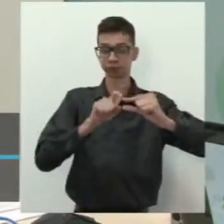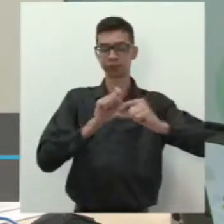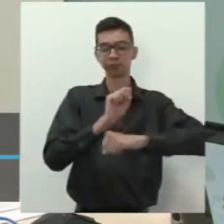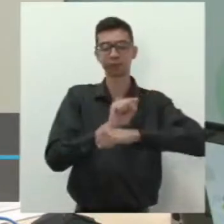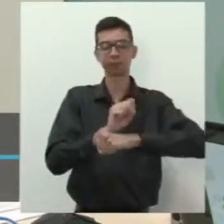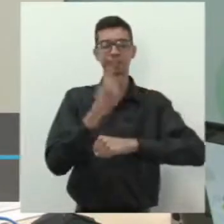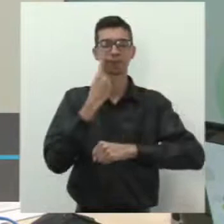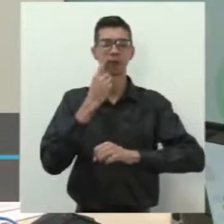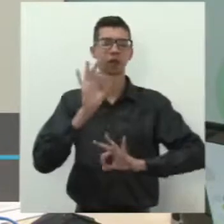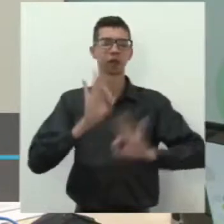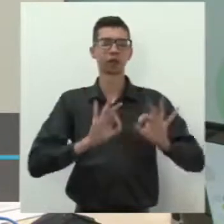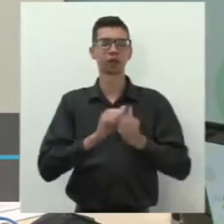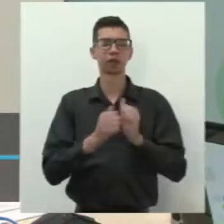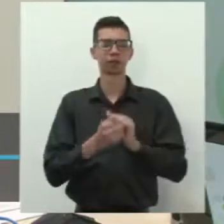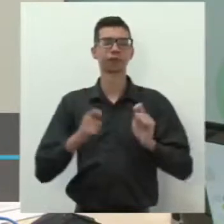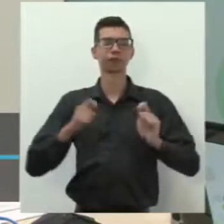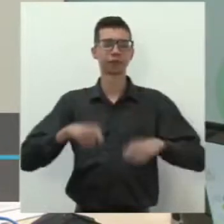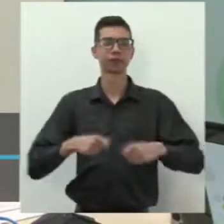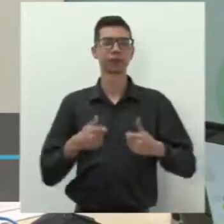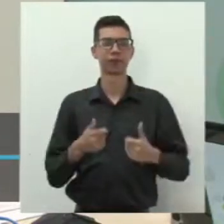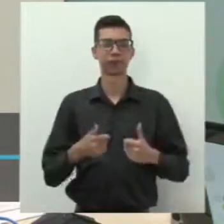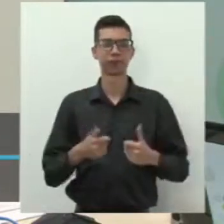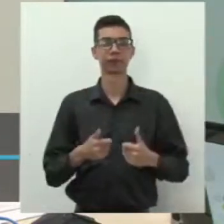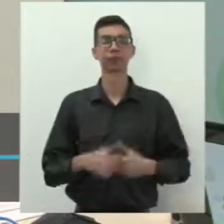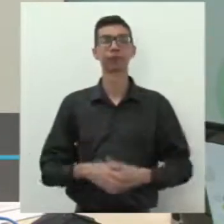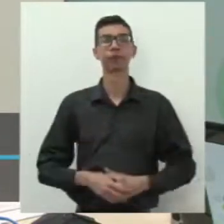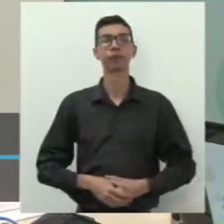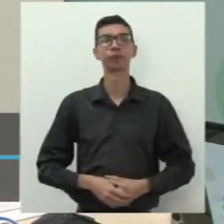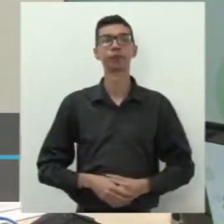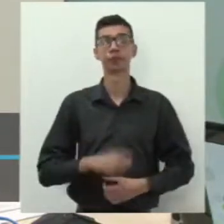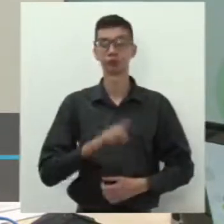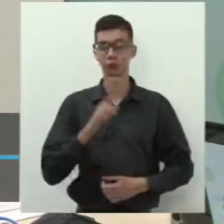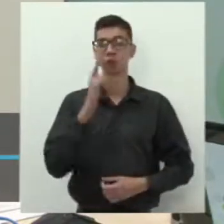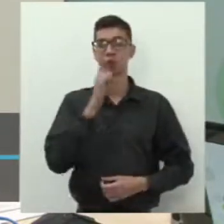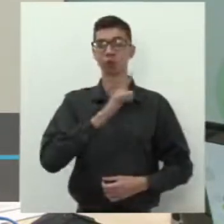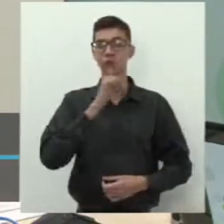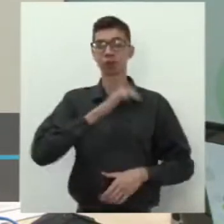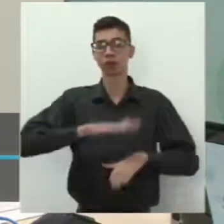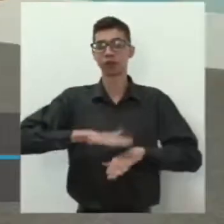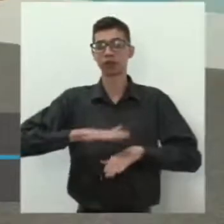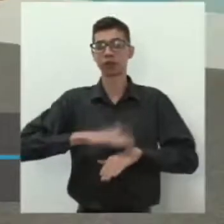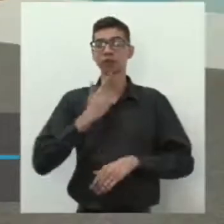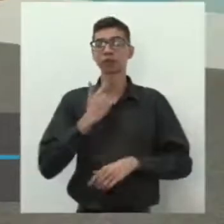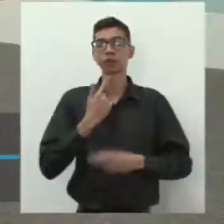você seleciona, tá? Então é possível você fazer da maneira que você quiser.